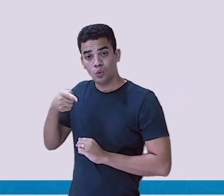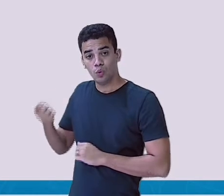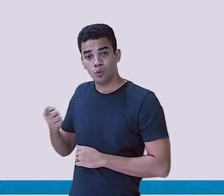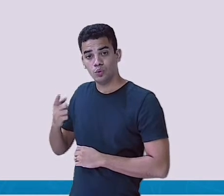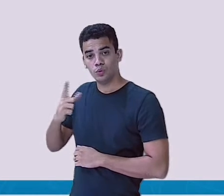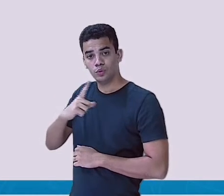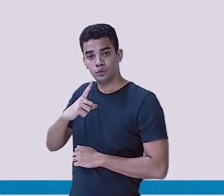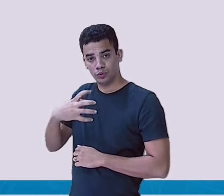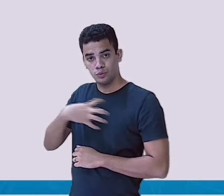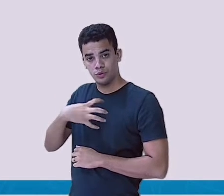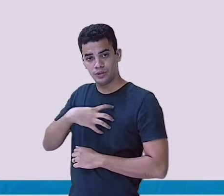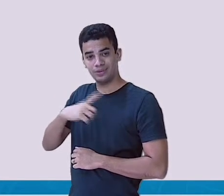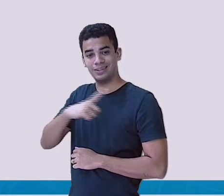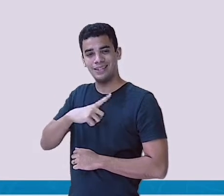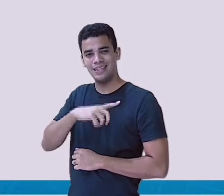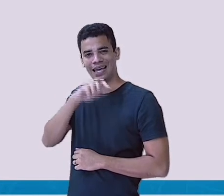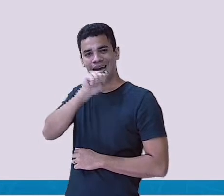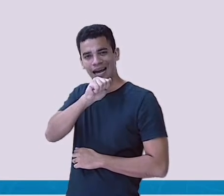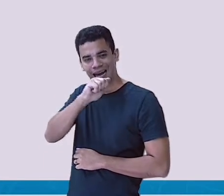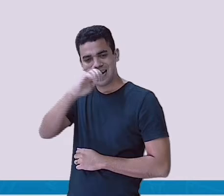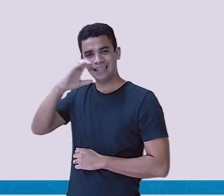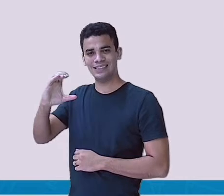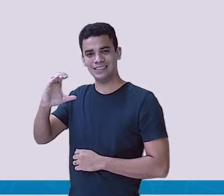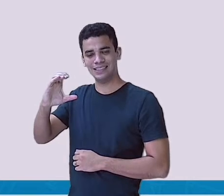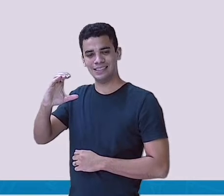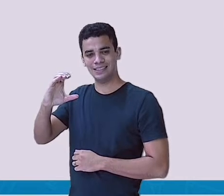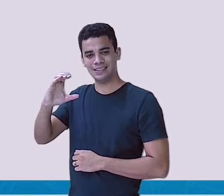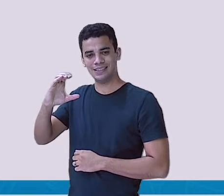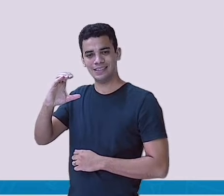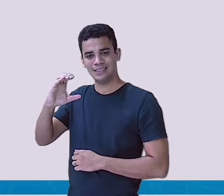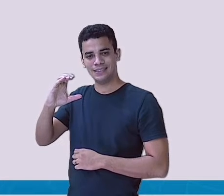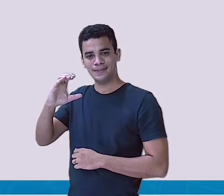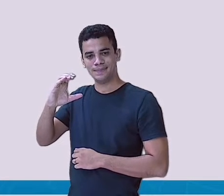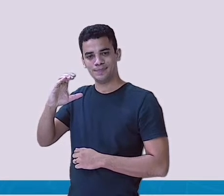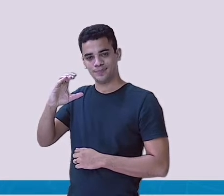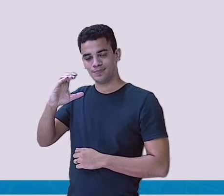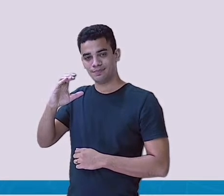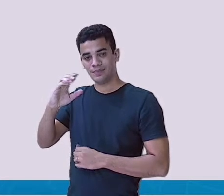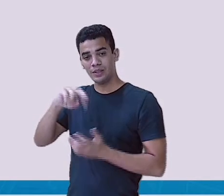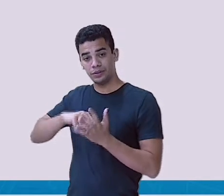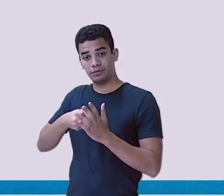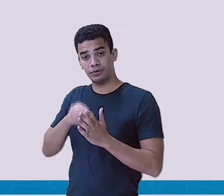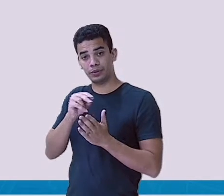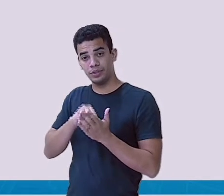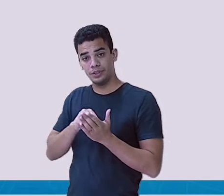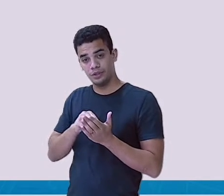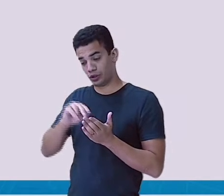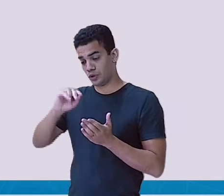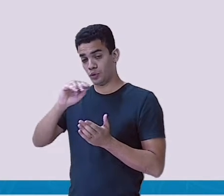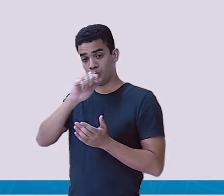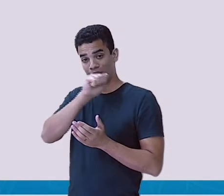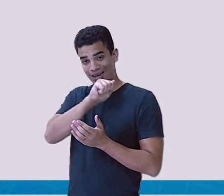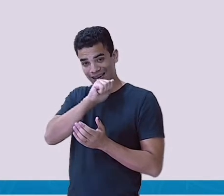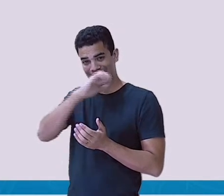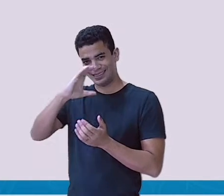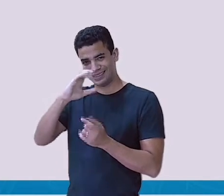vamos representar aqui o segmento. AC é congruente ao lado EG.